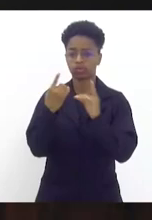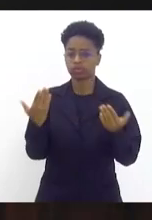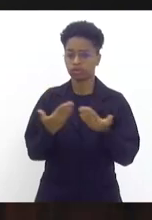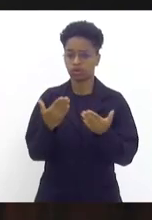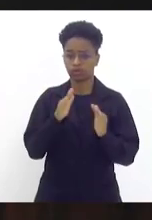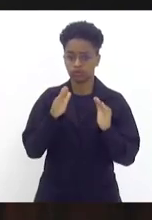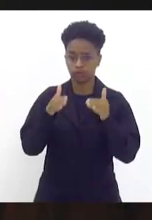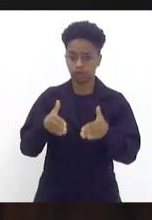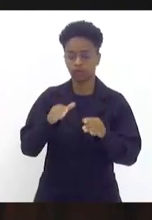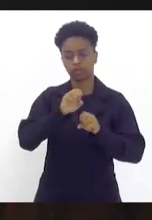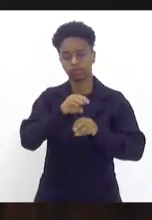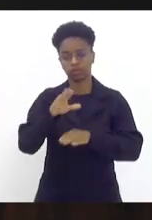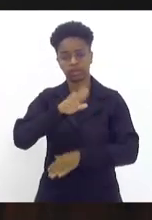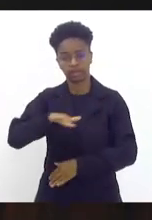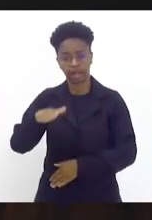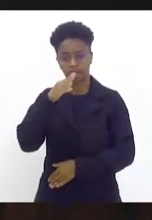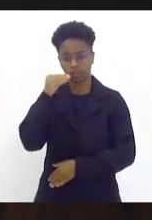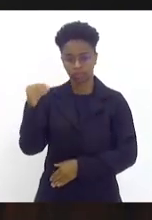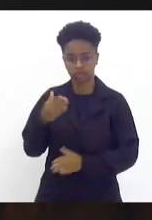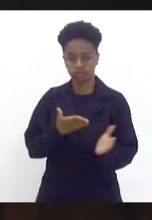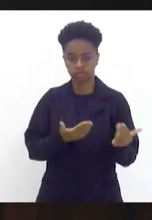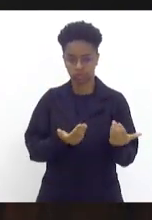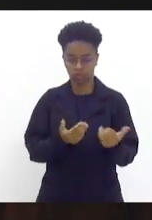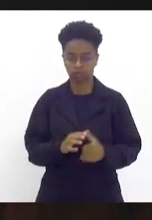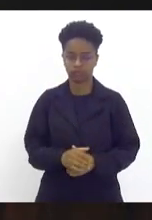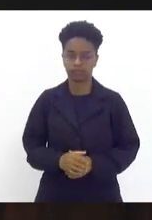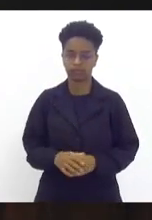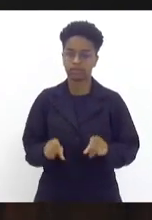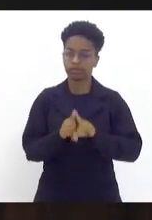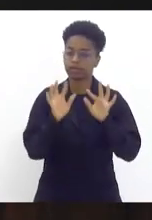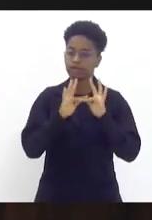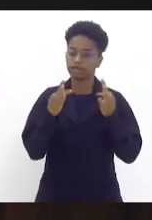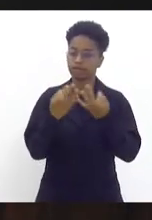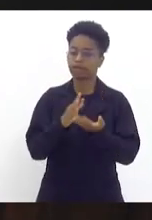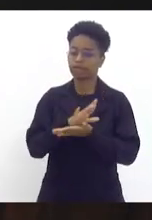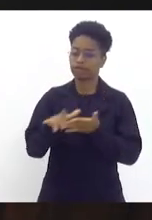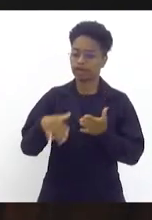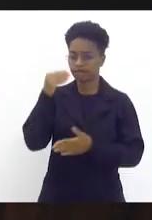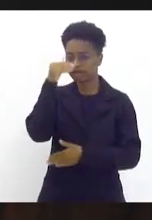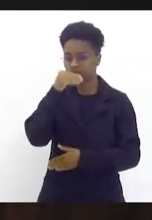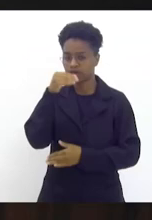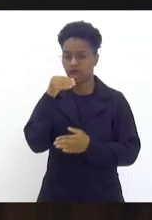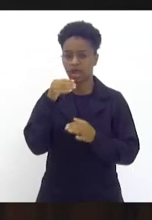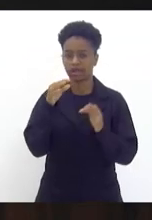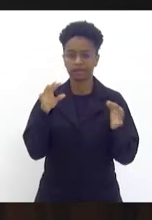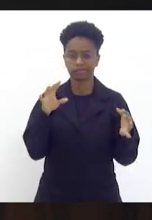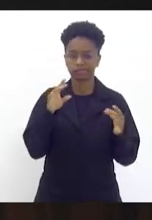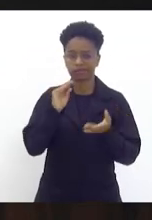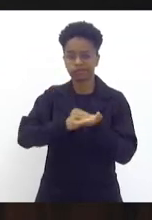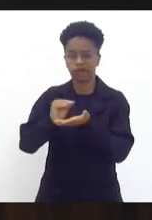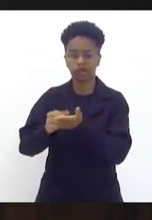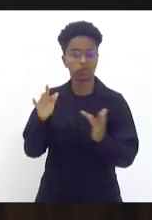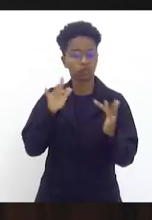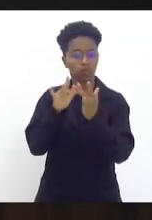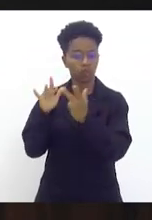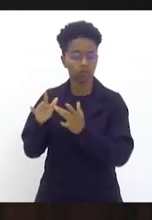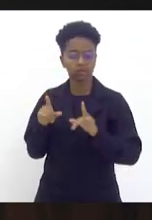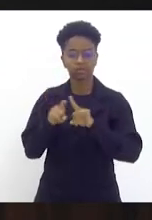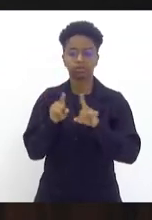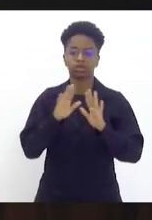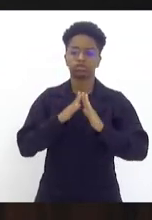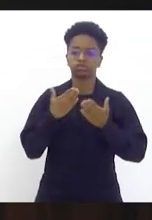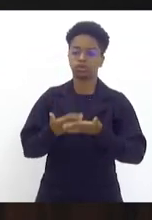à educação das crianças, adolescentes e jovens. Muitas famílias enfraquecidas em seus vínculos familiares, muitas